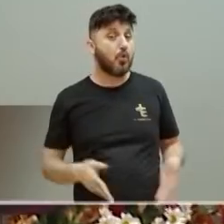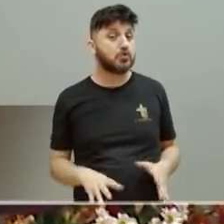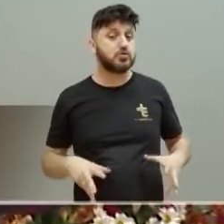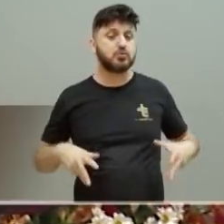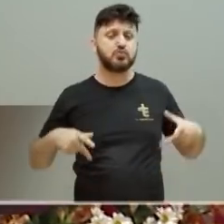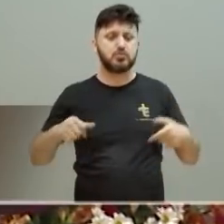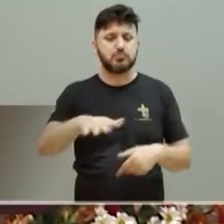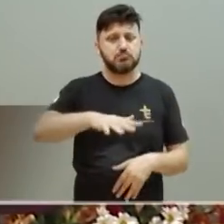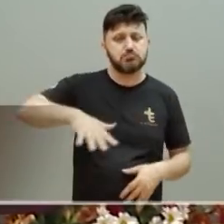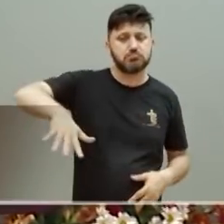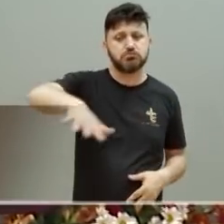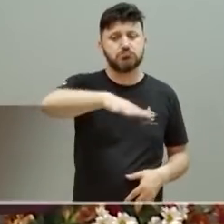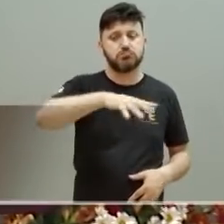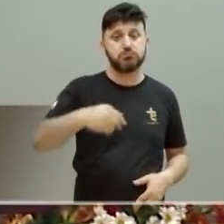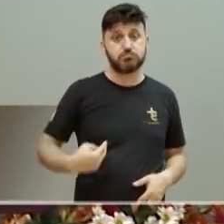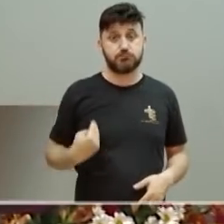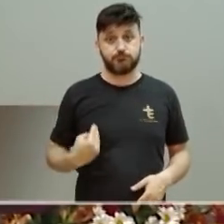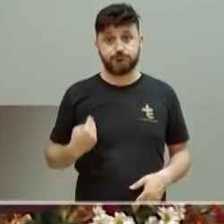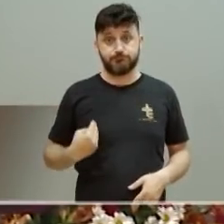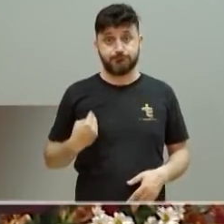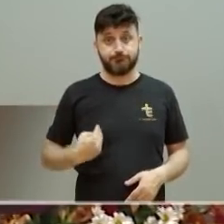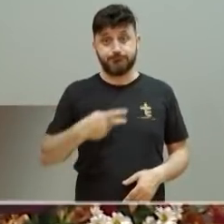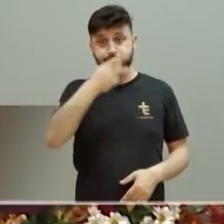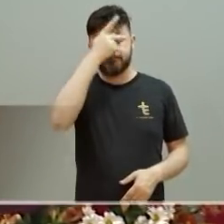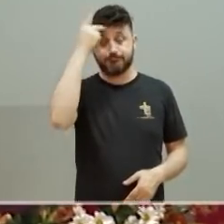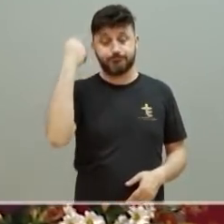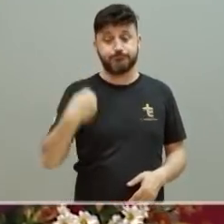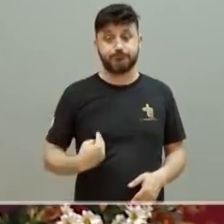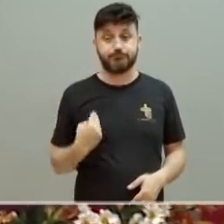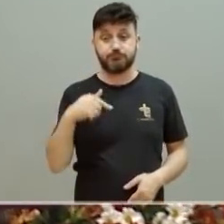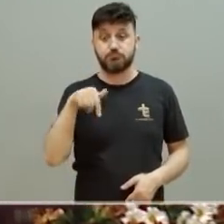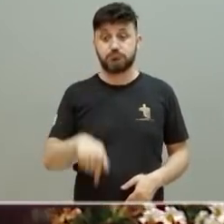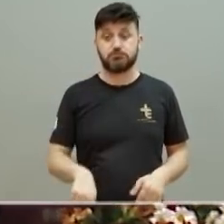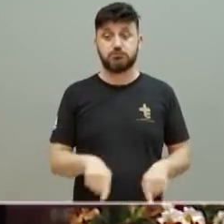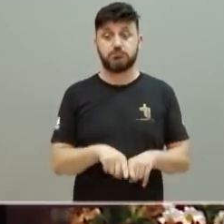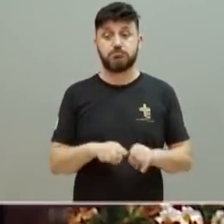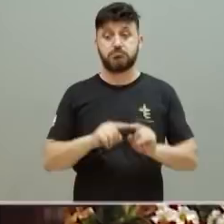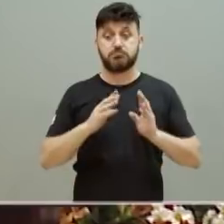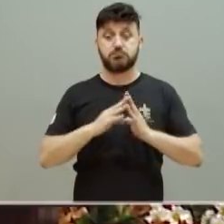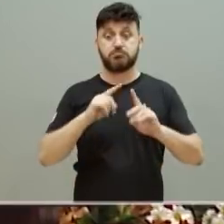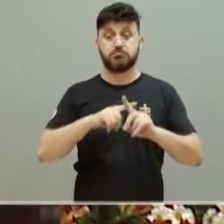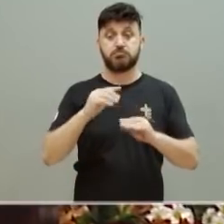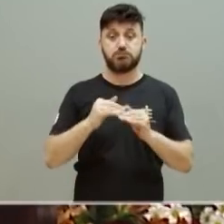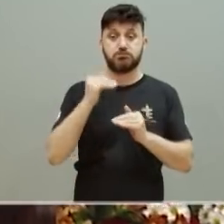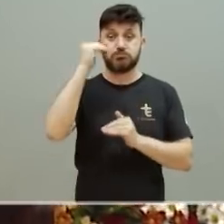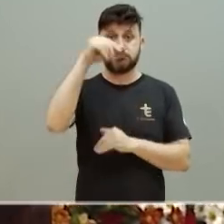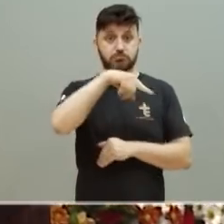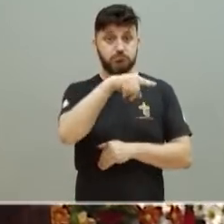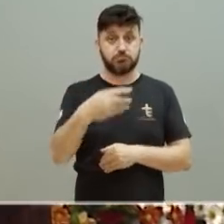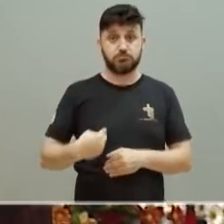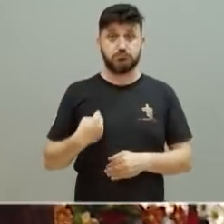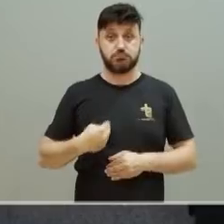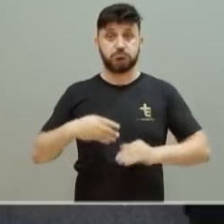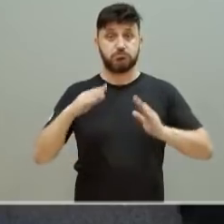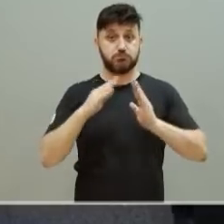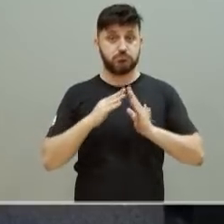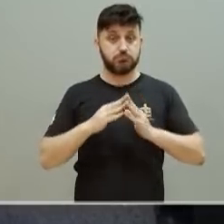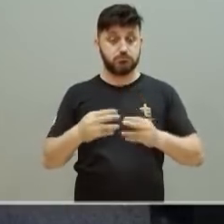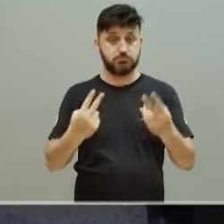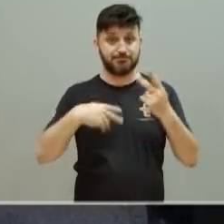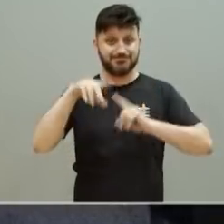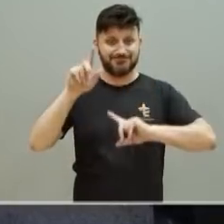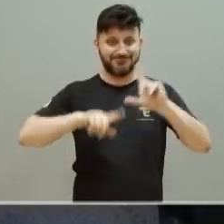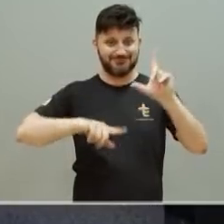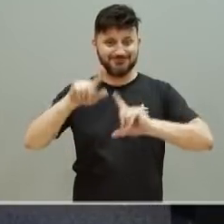aqui, você que está no nosso santuário, você que está na sua casa nos assistindo, a partir de